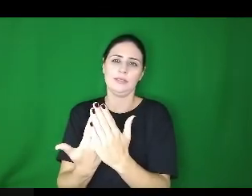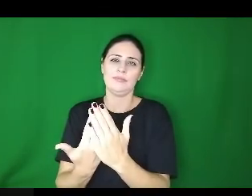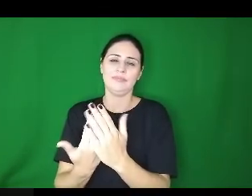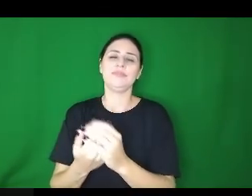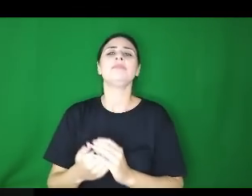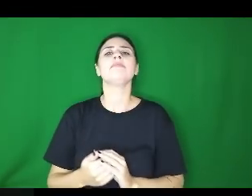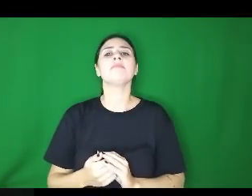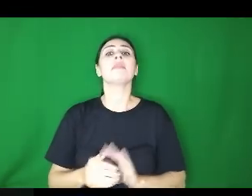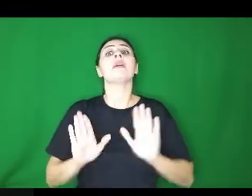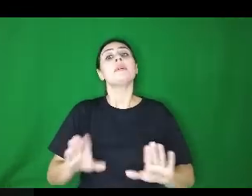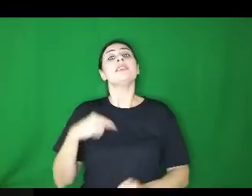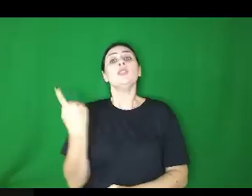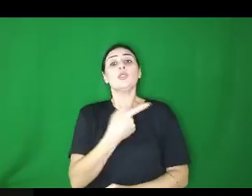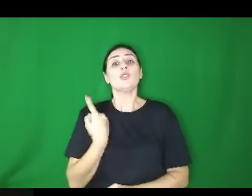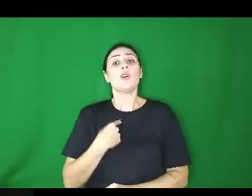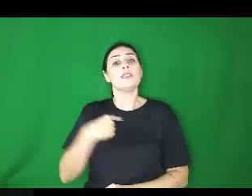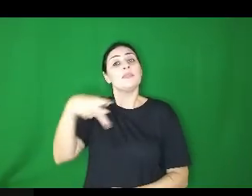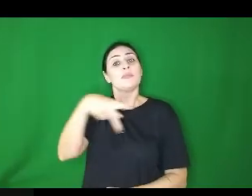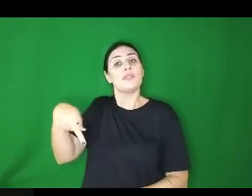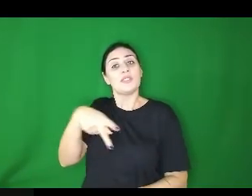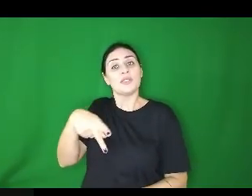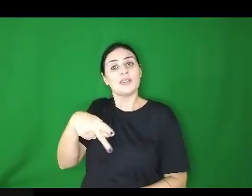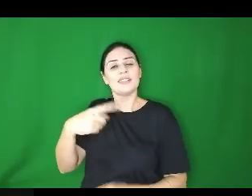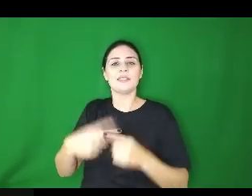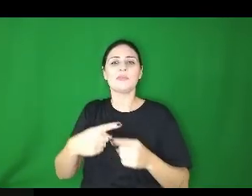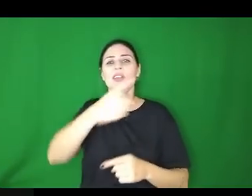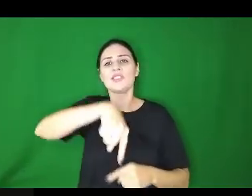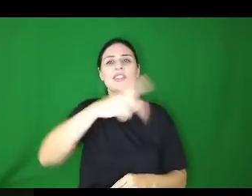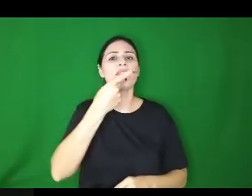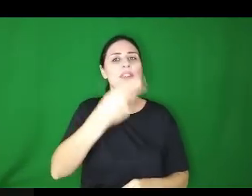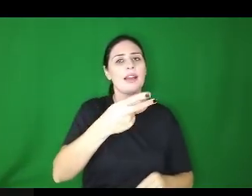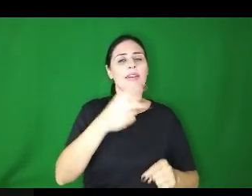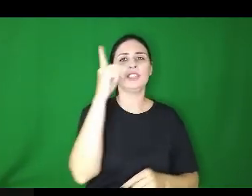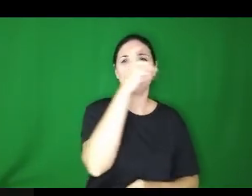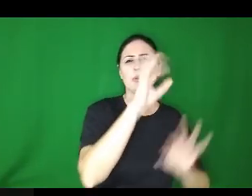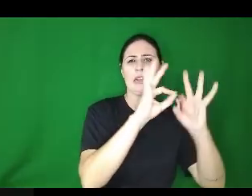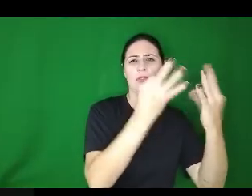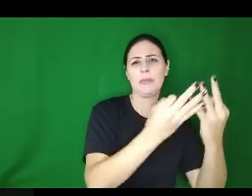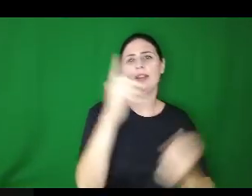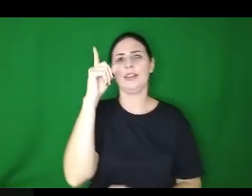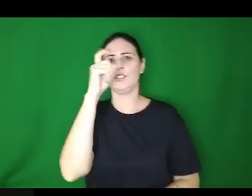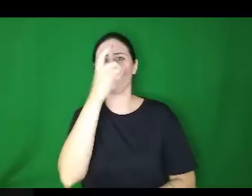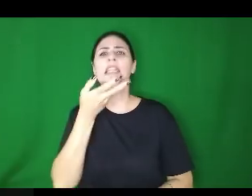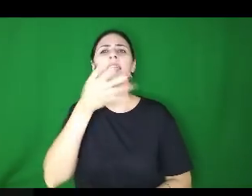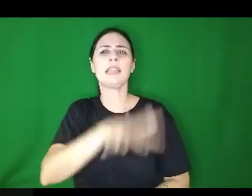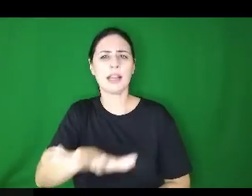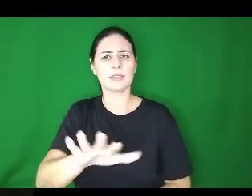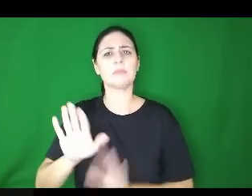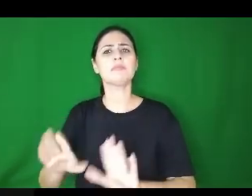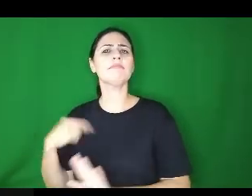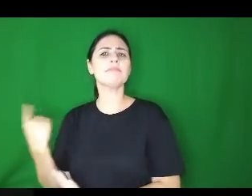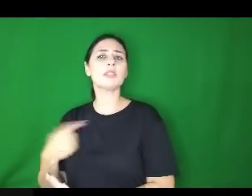momento, mesmo sendo bom para a saúde, fazer vários exercícios físicos, tem que falar, não faça, ou faça só isso, né? Então, tudo